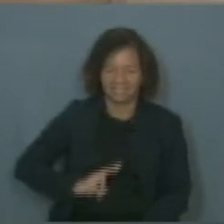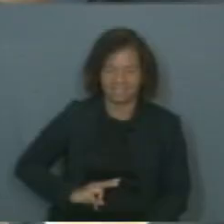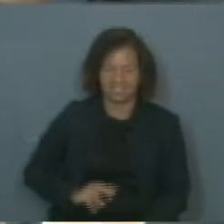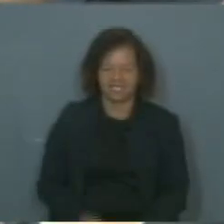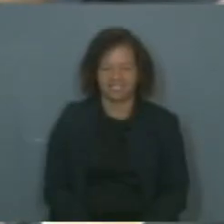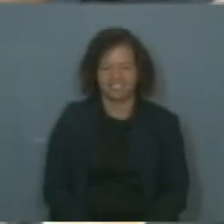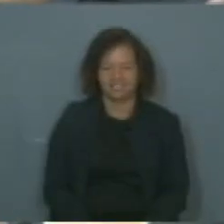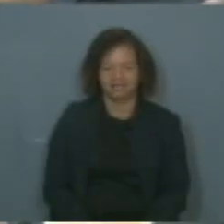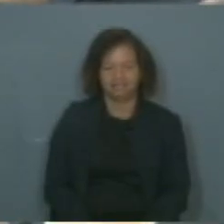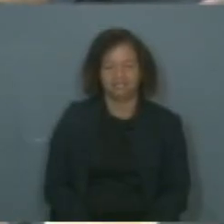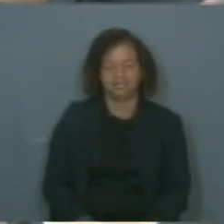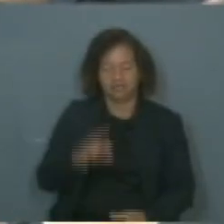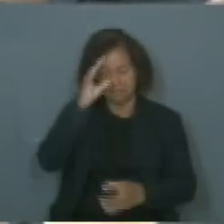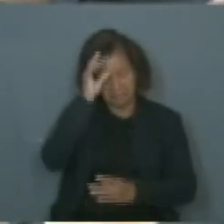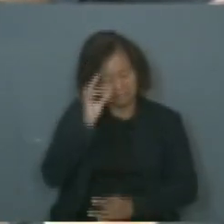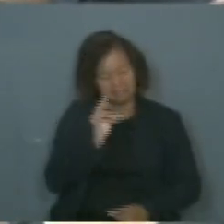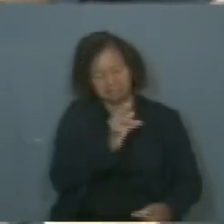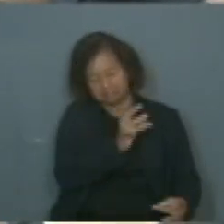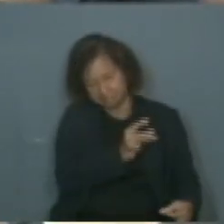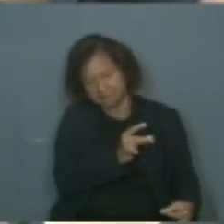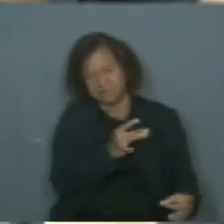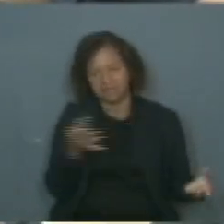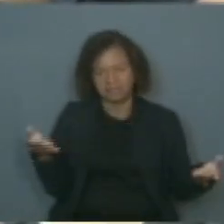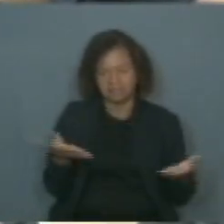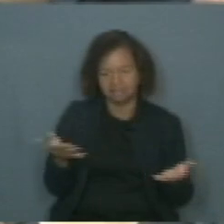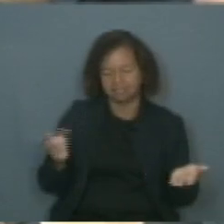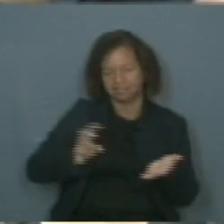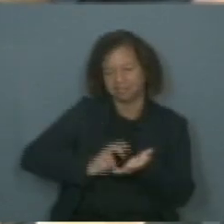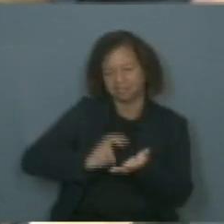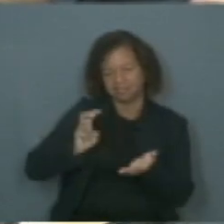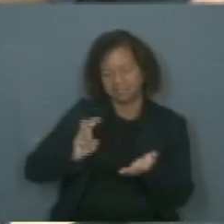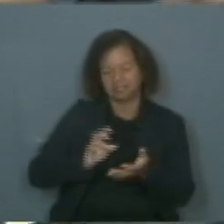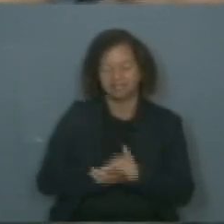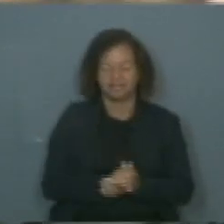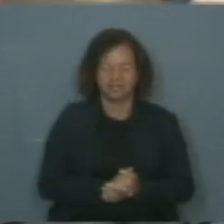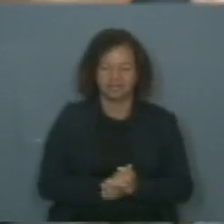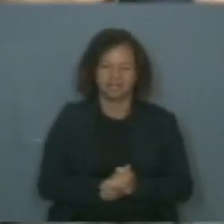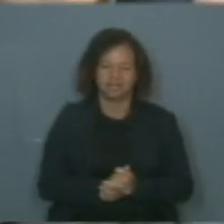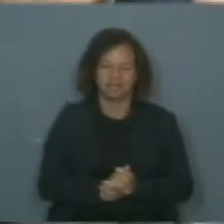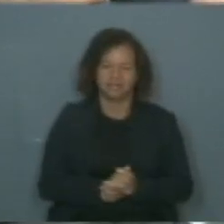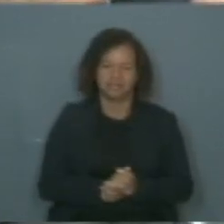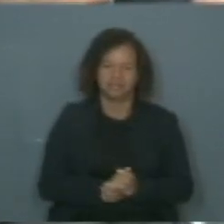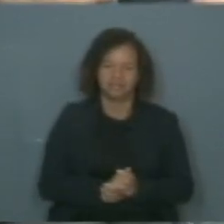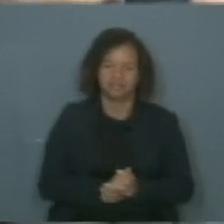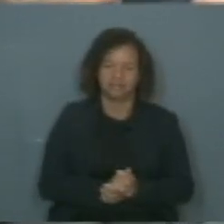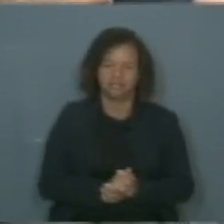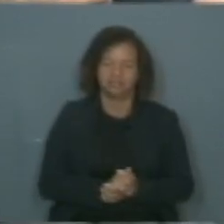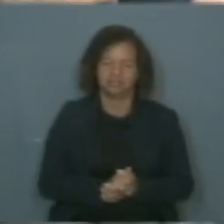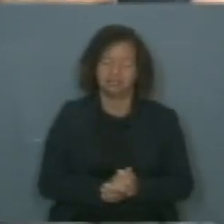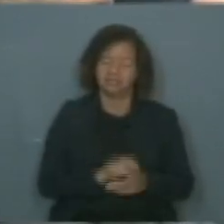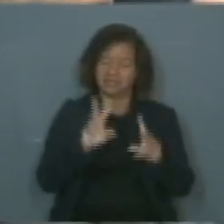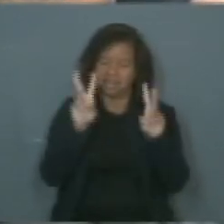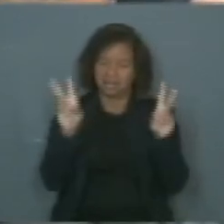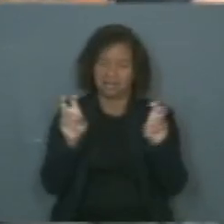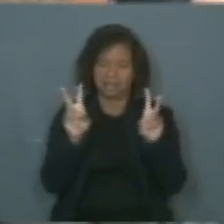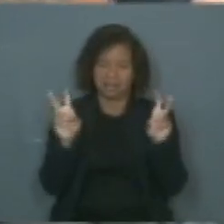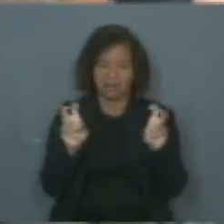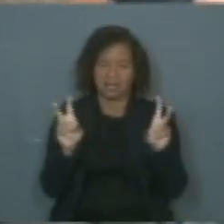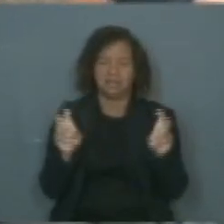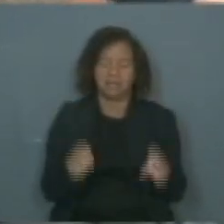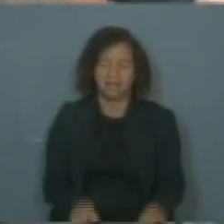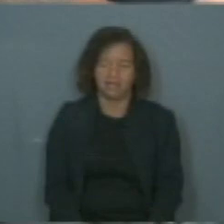Vereador, eu venho à parte nesta manhã para tratar desse tema, porque é um